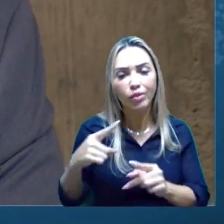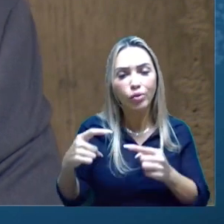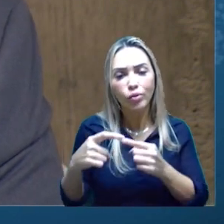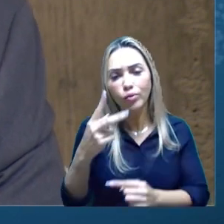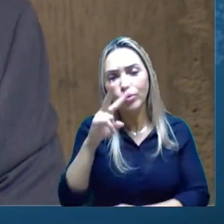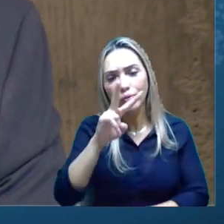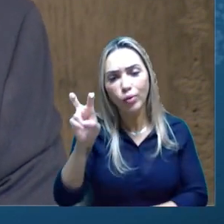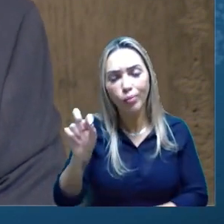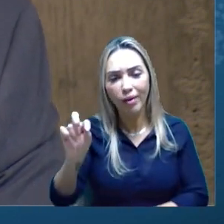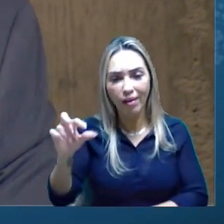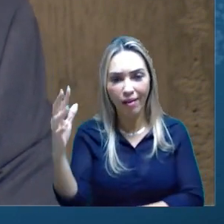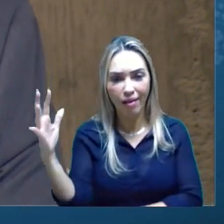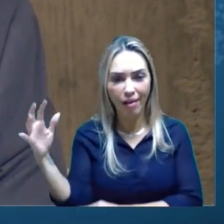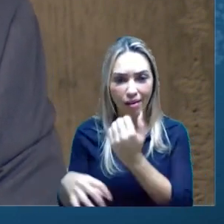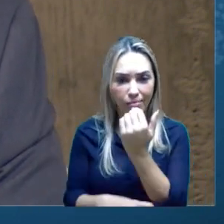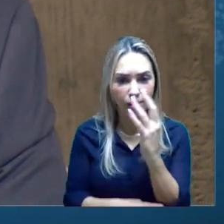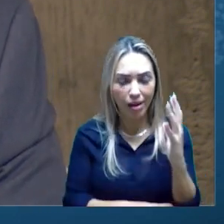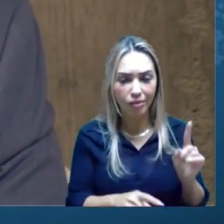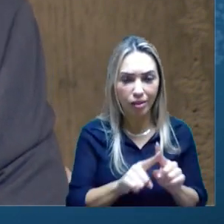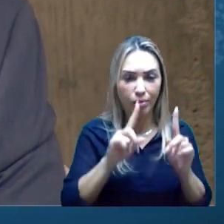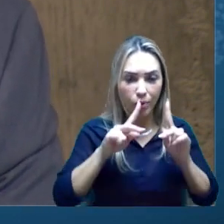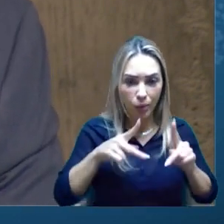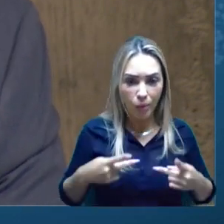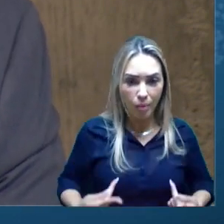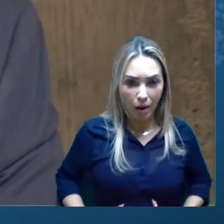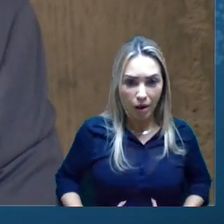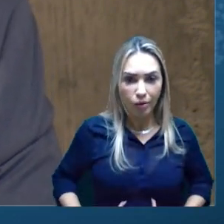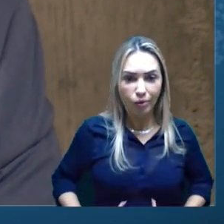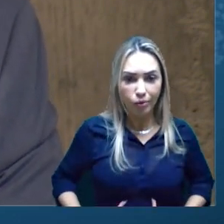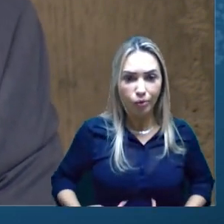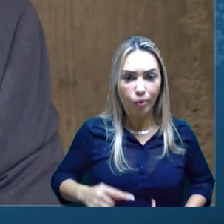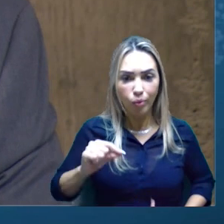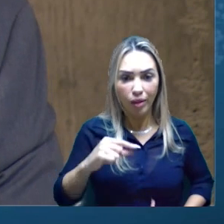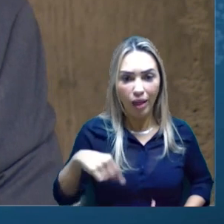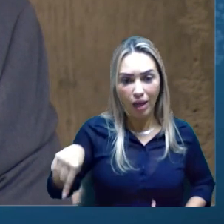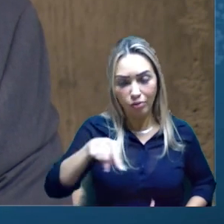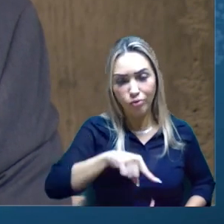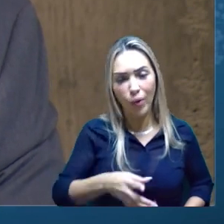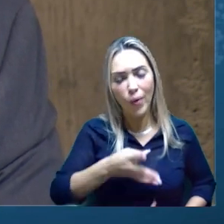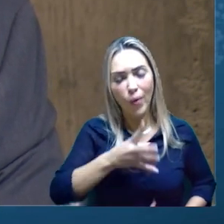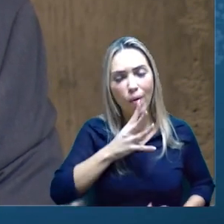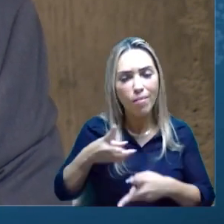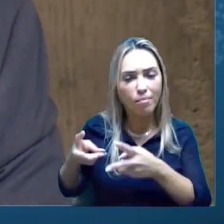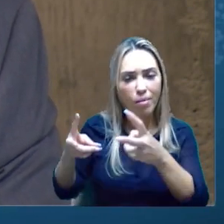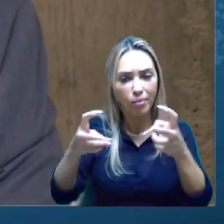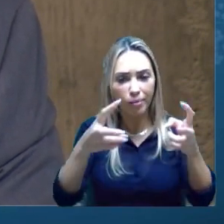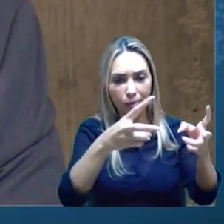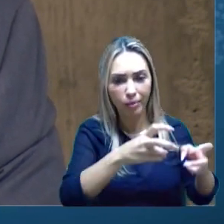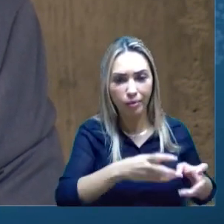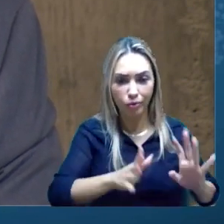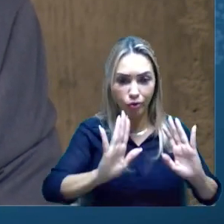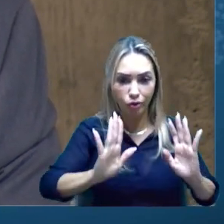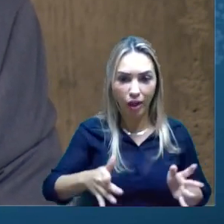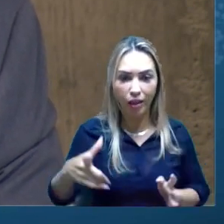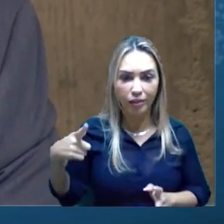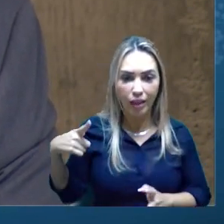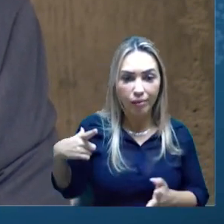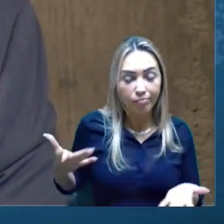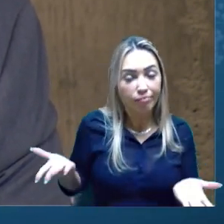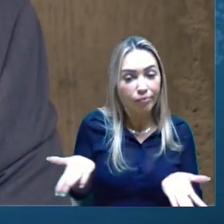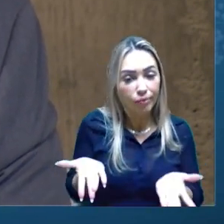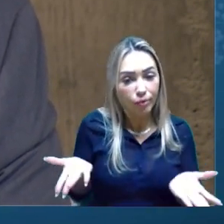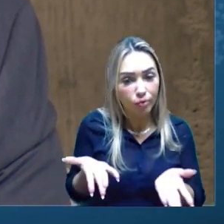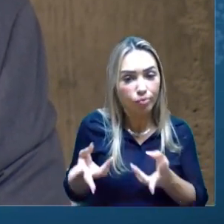ambiente humano e os spillovers que a gente observa e já observa atualmente em